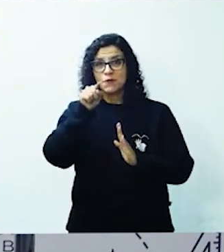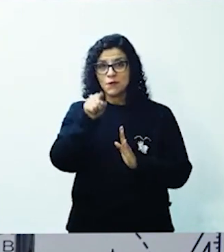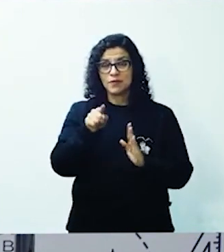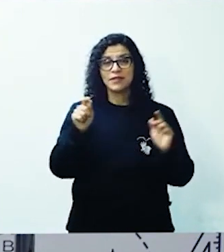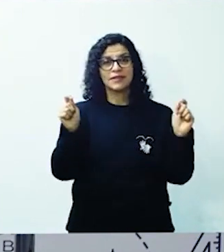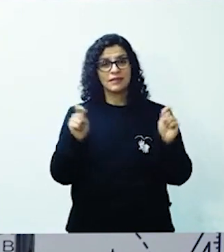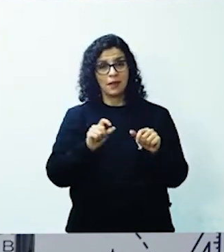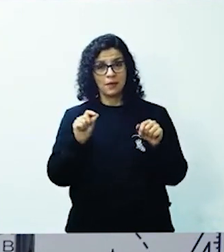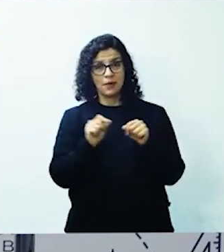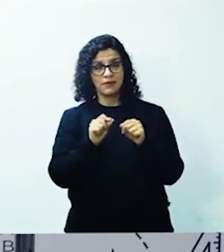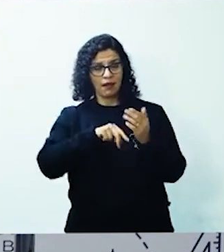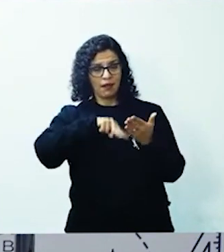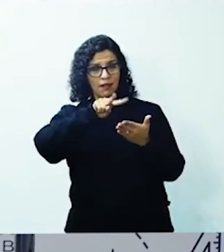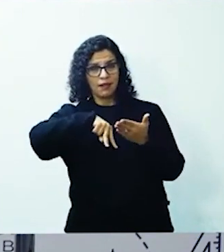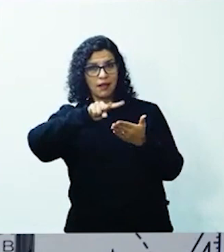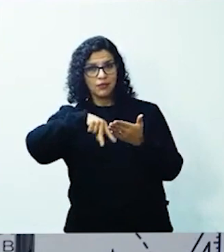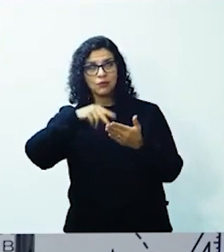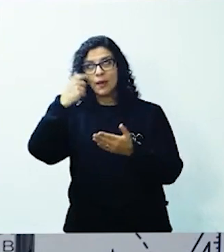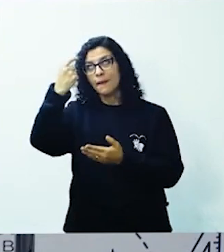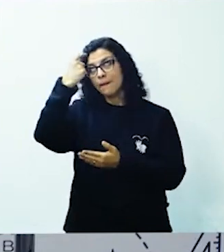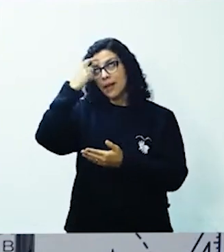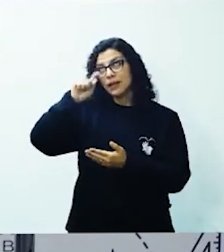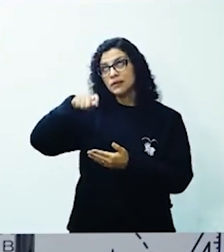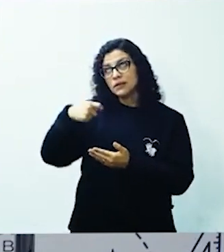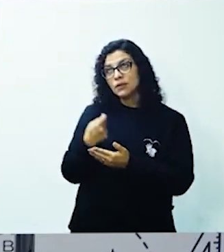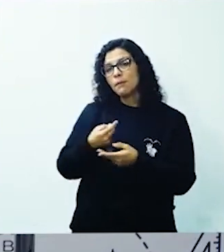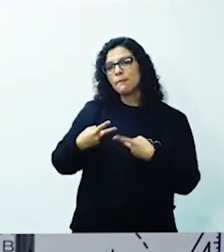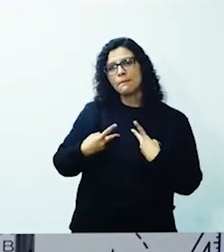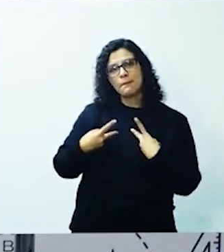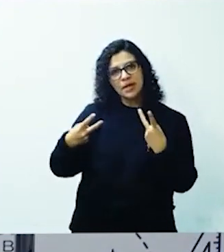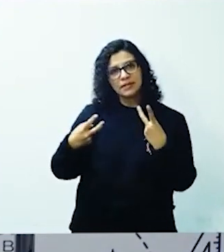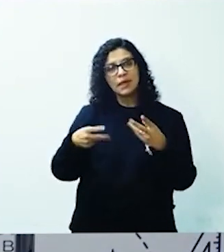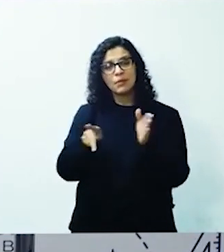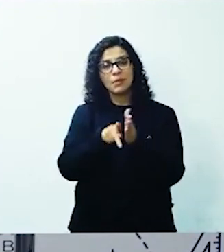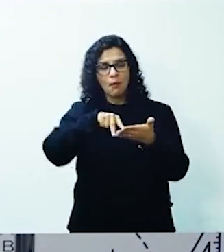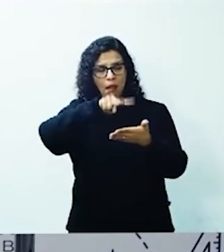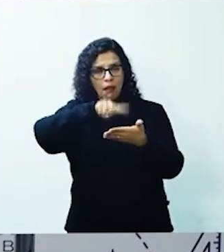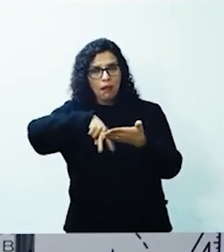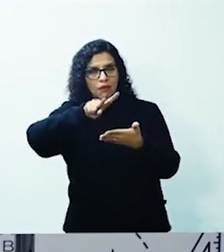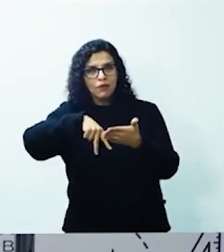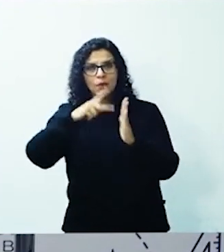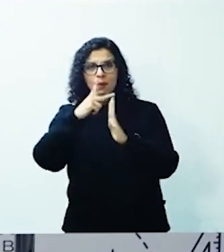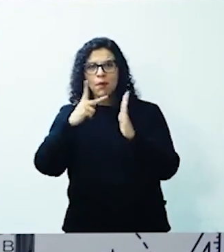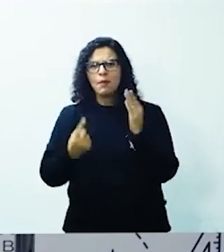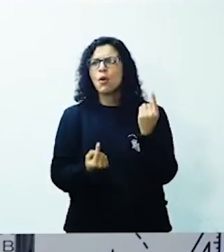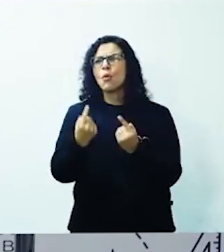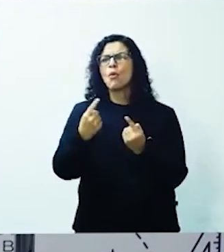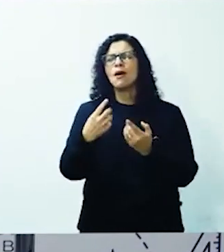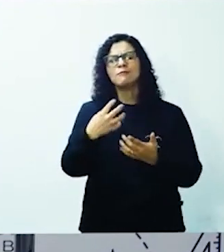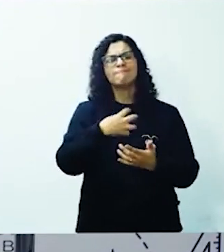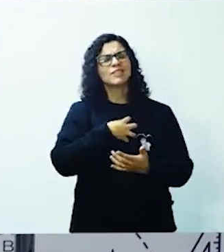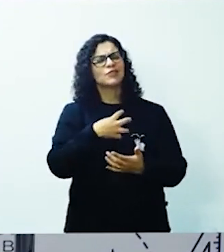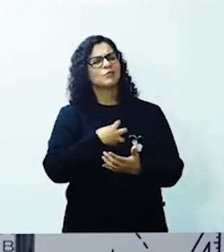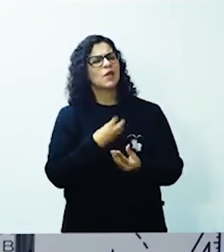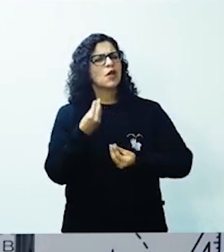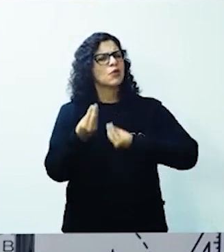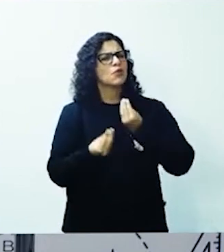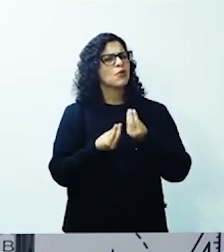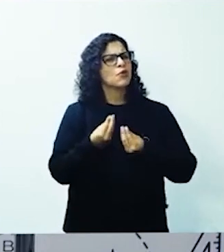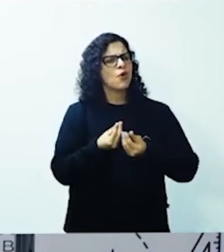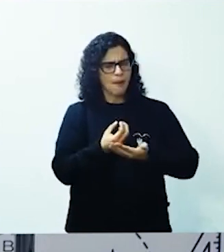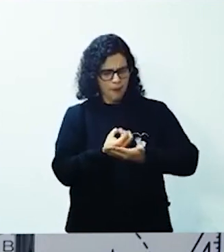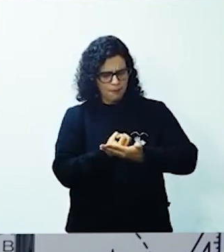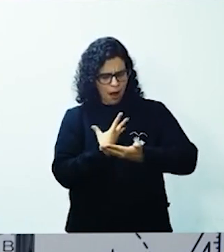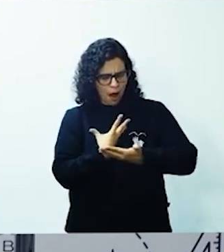vocês façam a leitura, reflitam, percebam na leitura do poema qual sentimento aquele